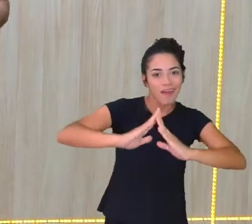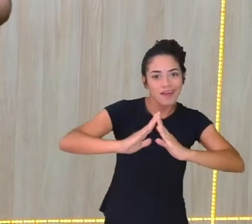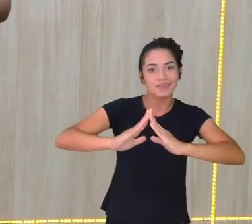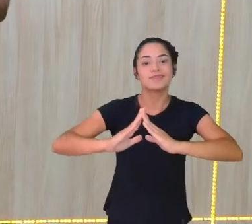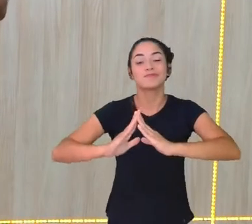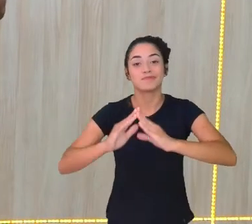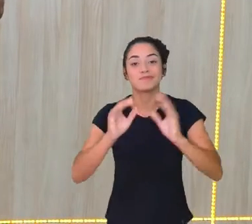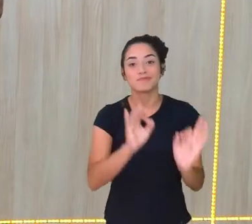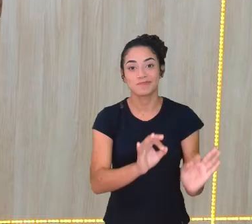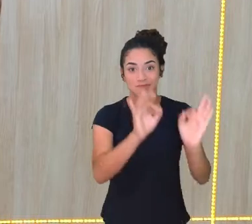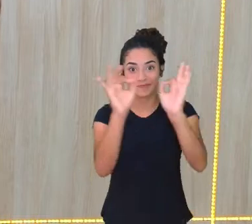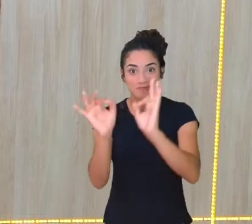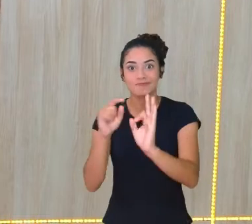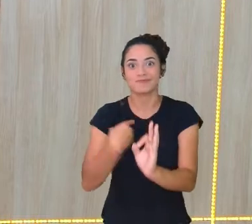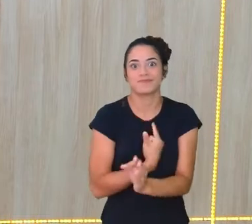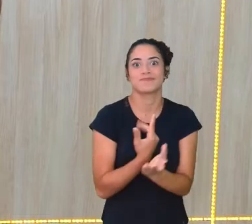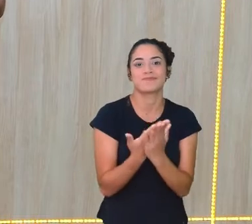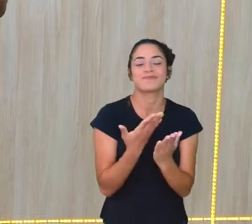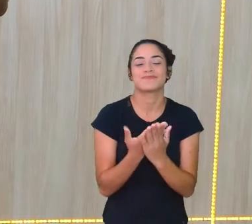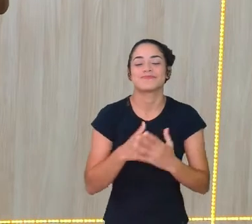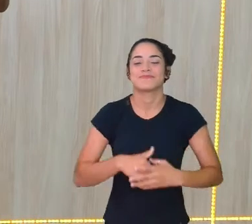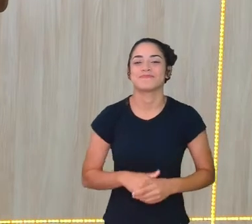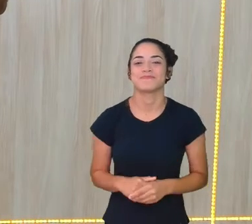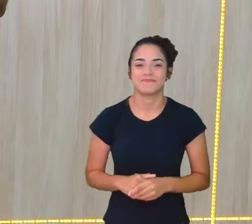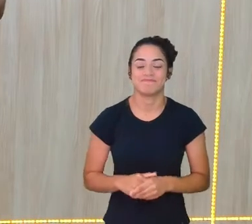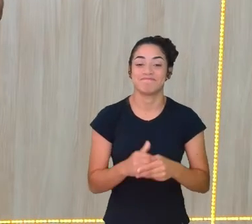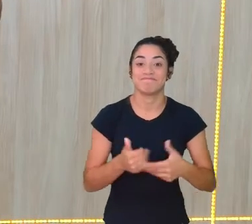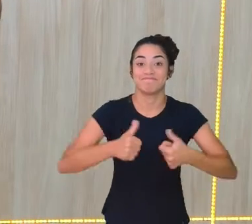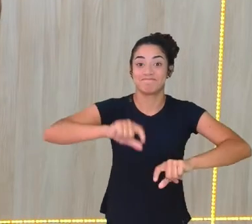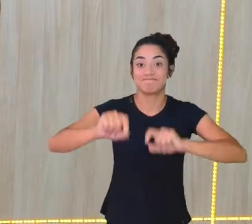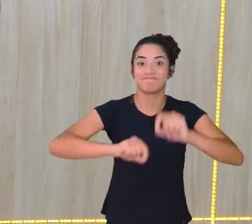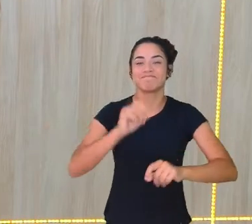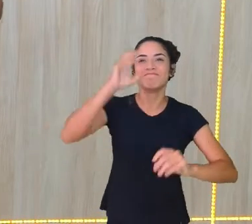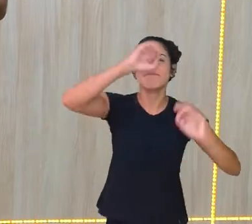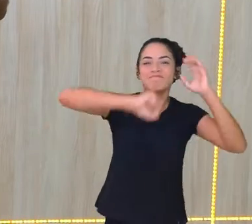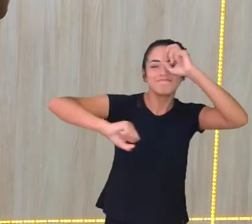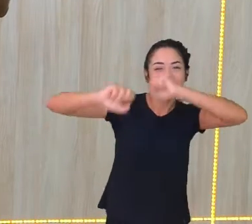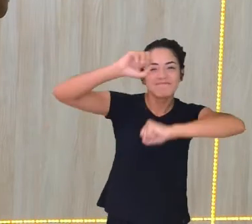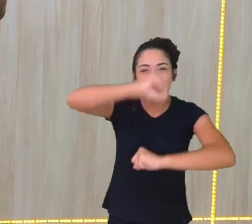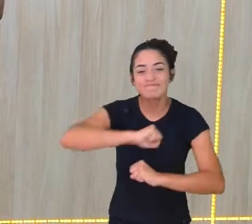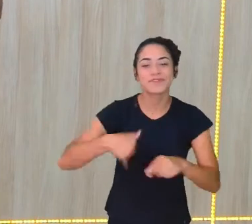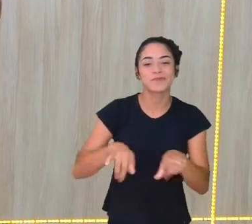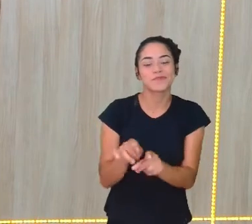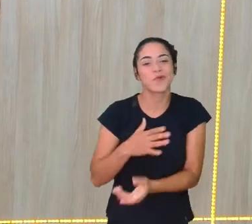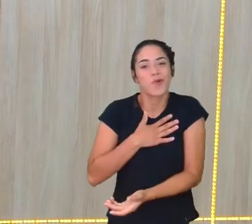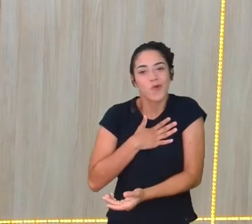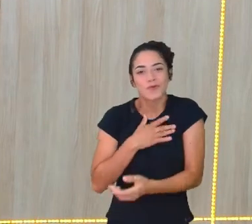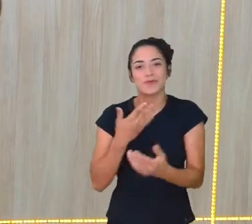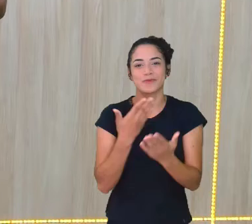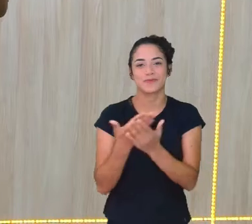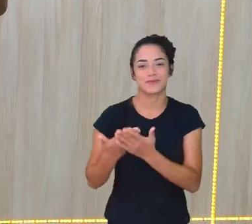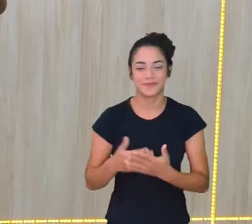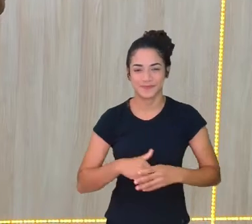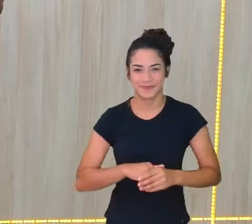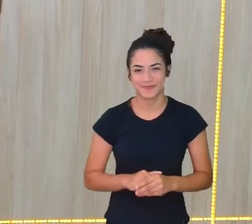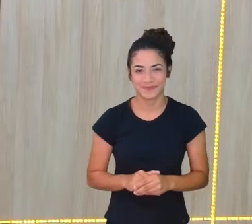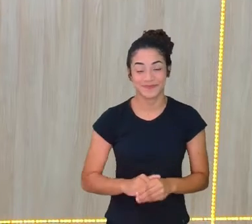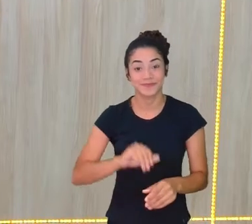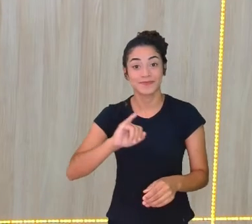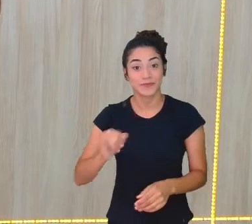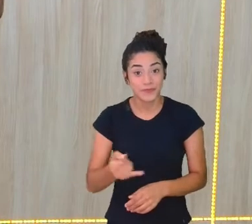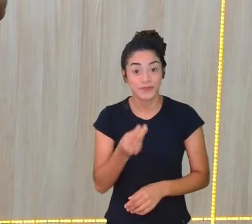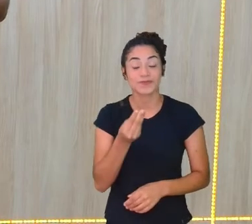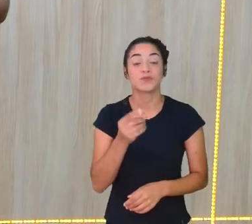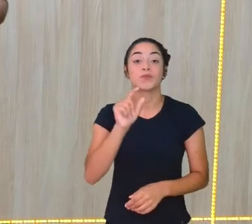casa acompanhando a nossa aula estejam aprendendo, né, e estejam gostando das aulas.